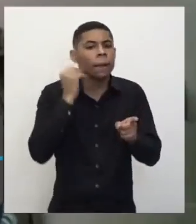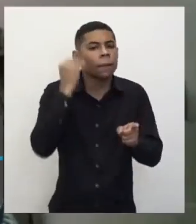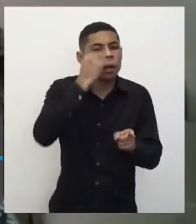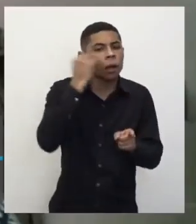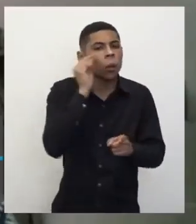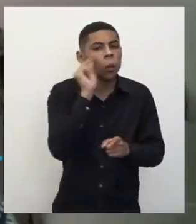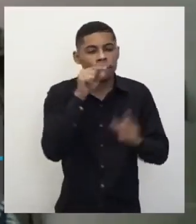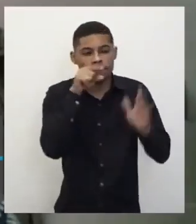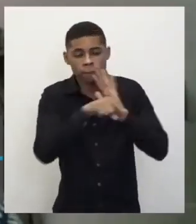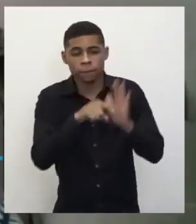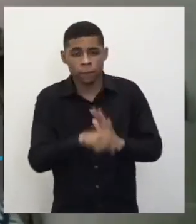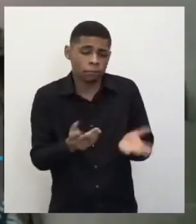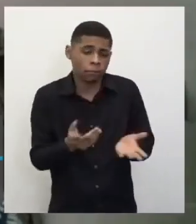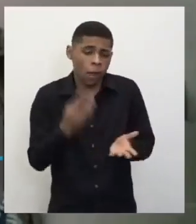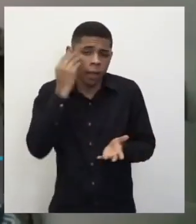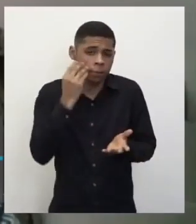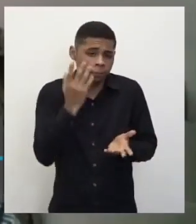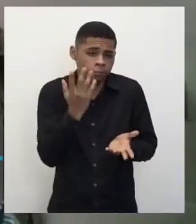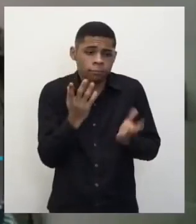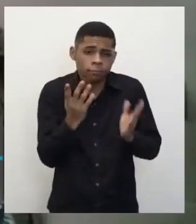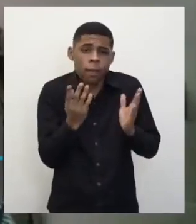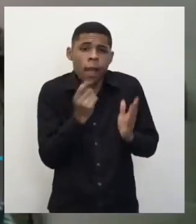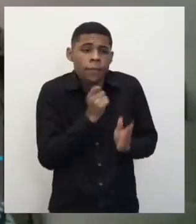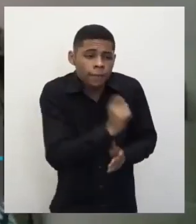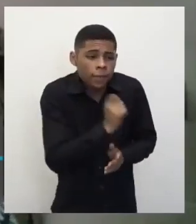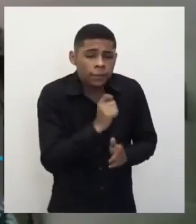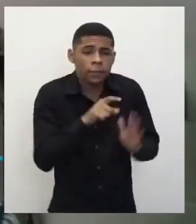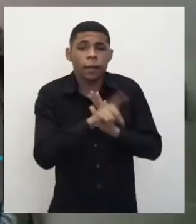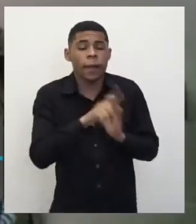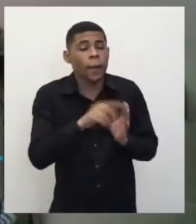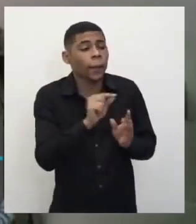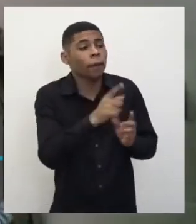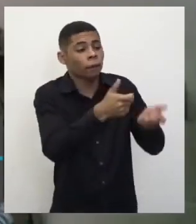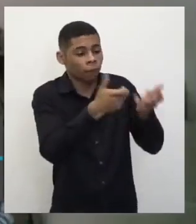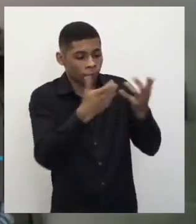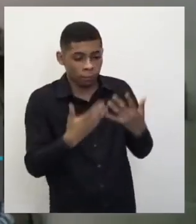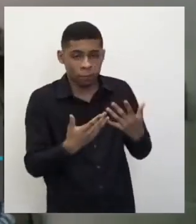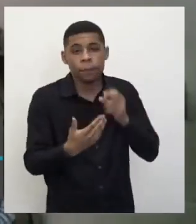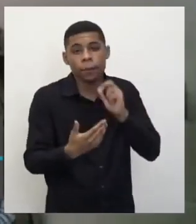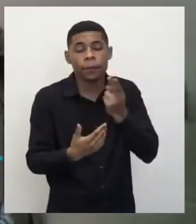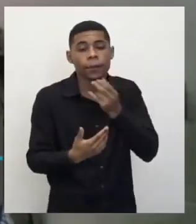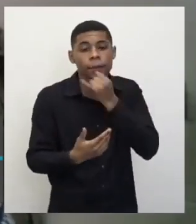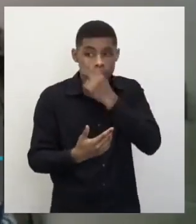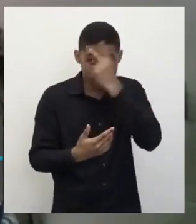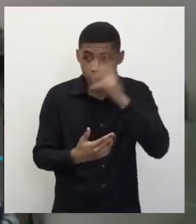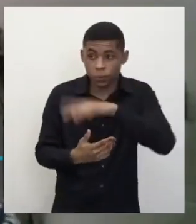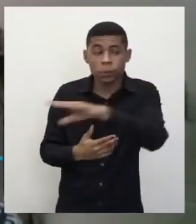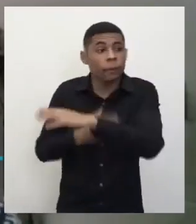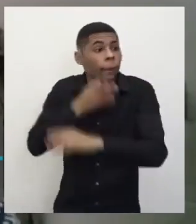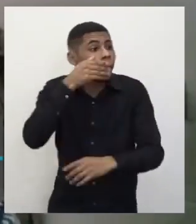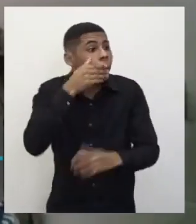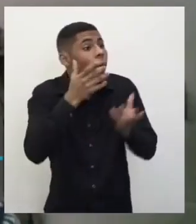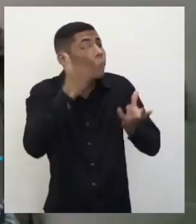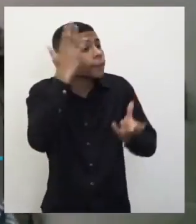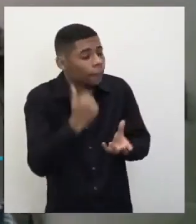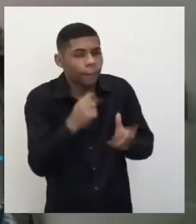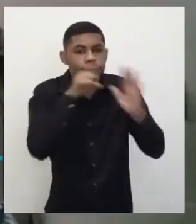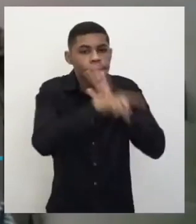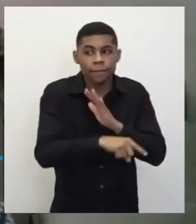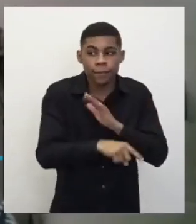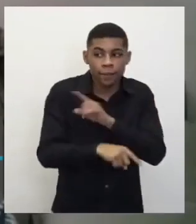Porque a entrevista tem essa função, né? De expor, ou algo que as pessoas estejam querendo saber, ou algo